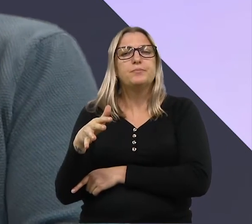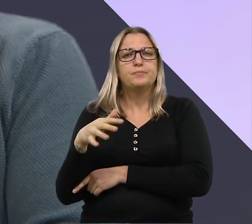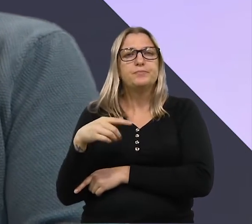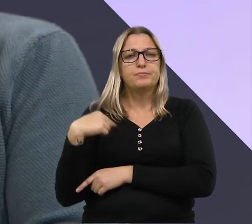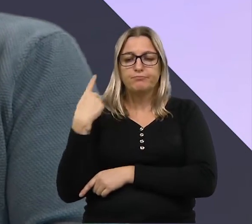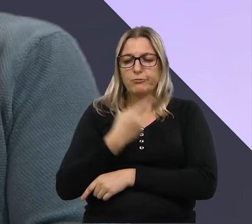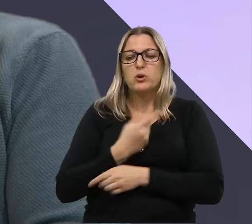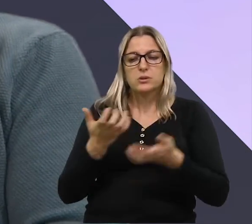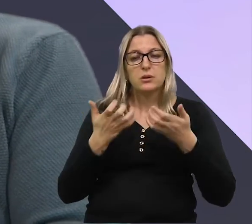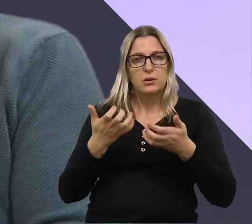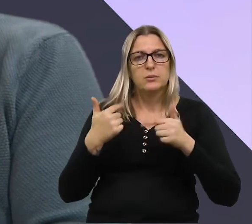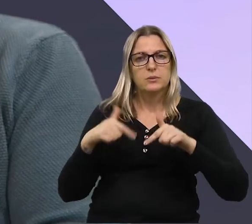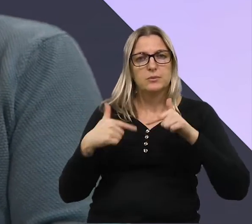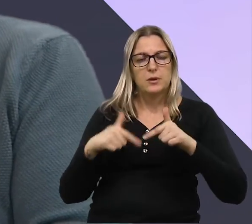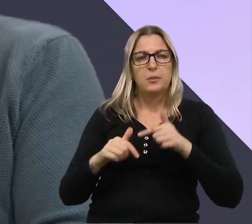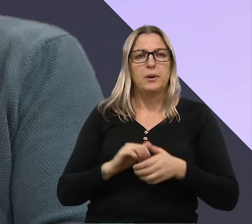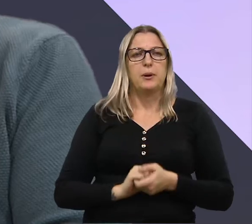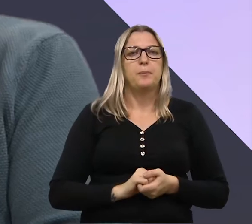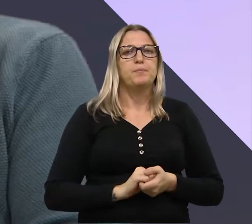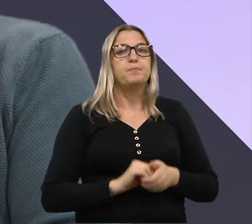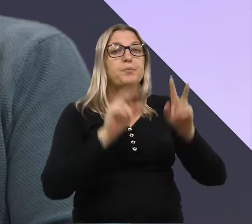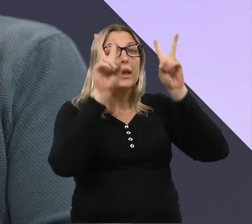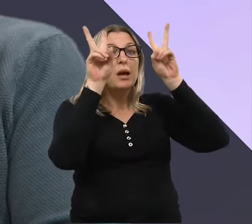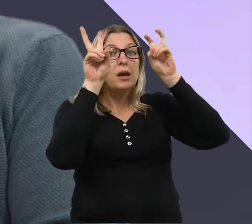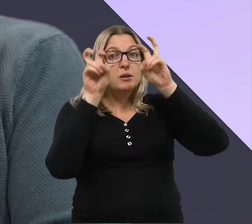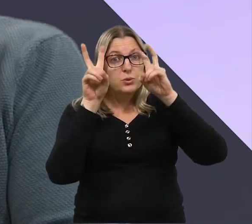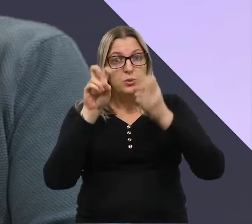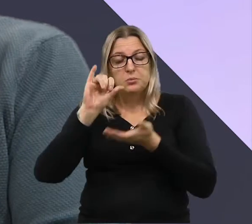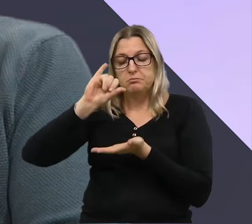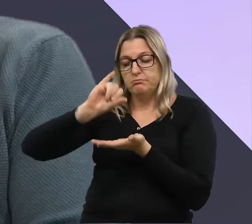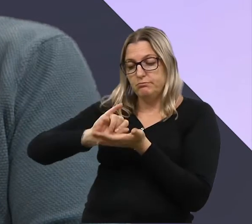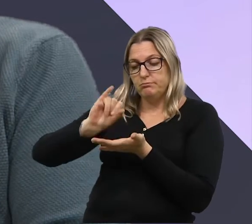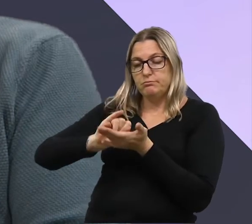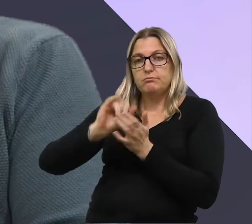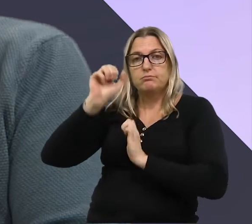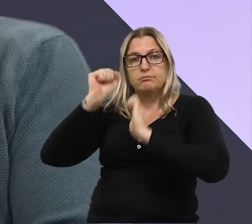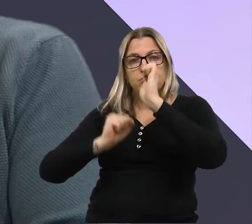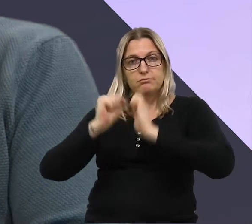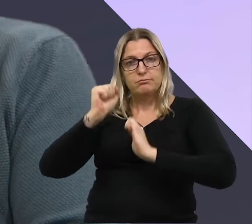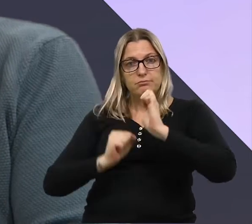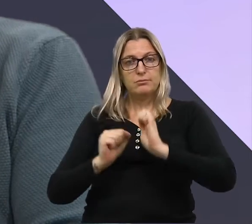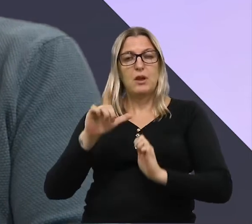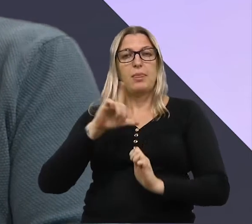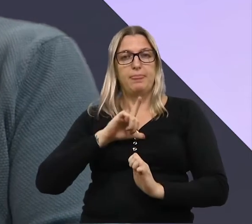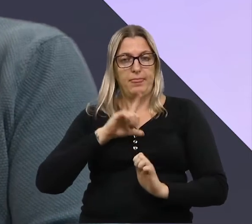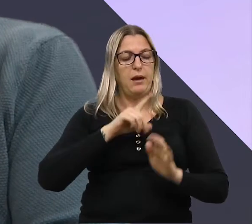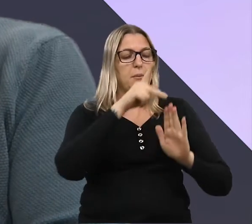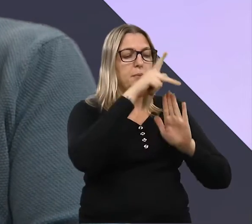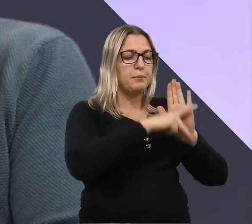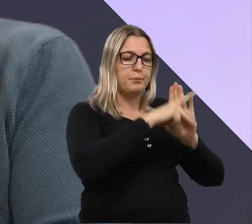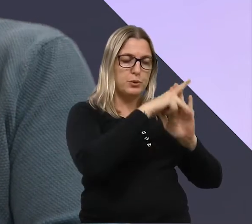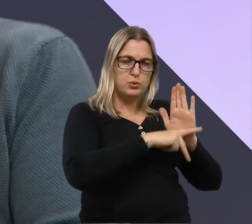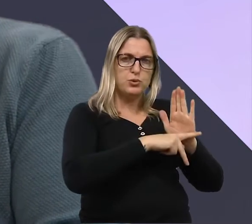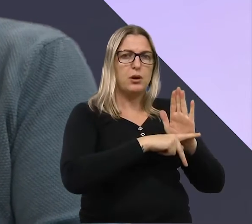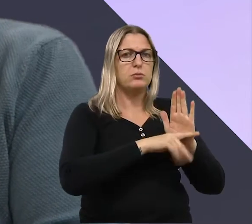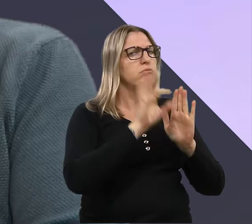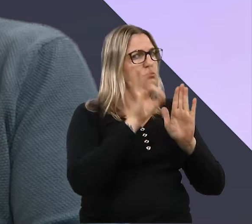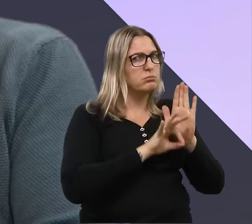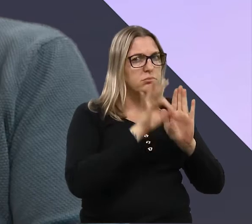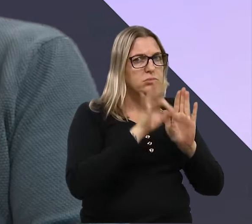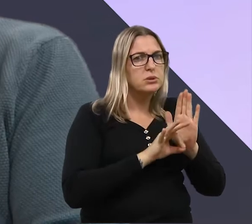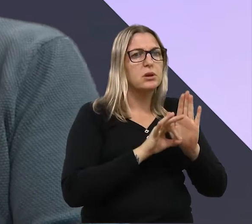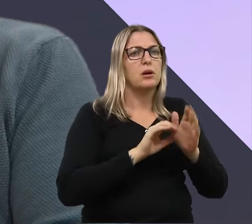tá bom e a questão do Distrito Industrial é nós temos um projeto Arrojado